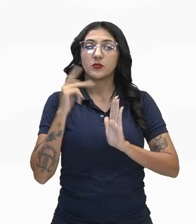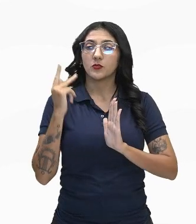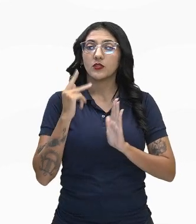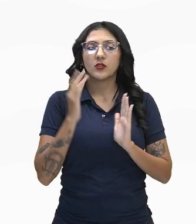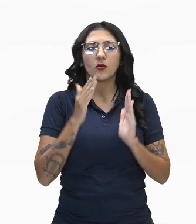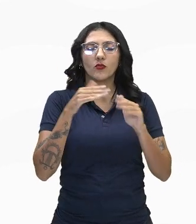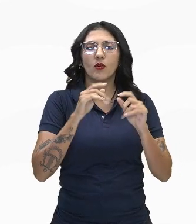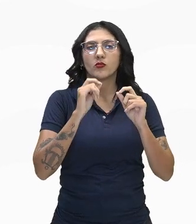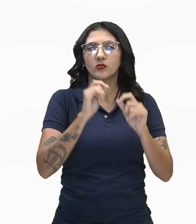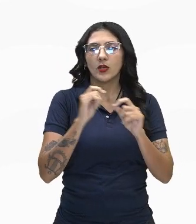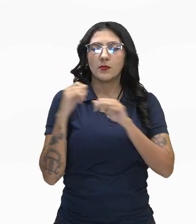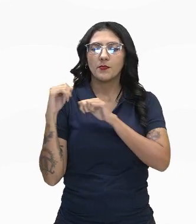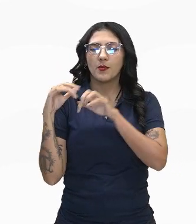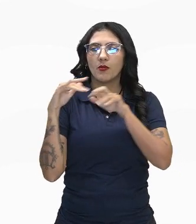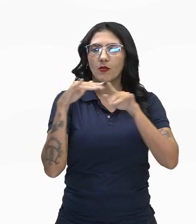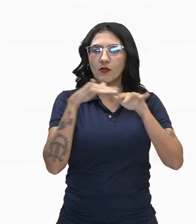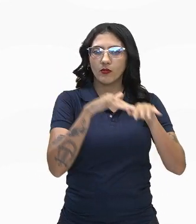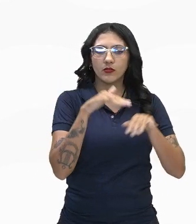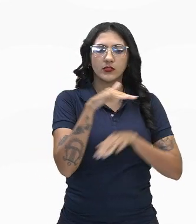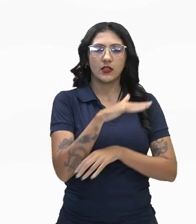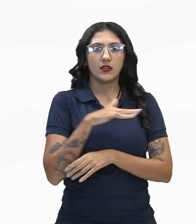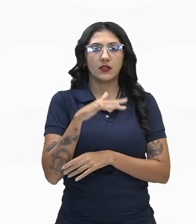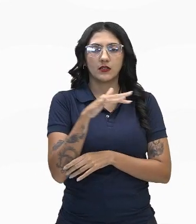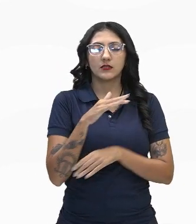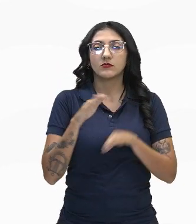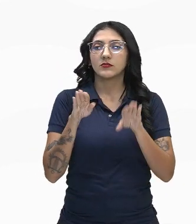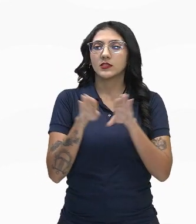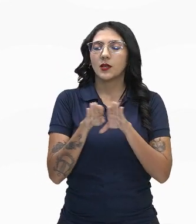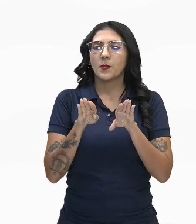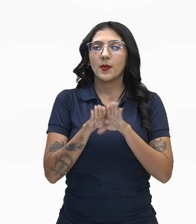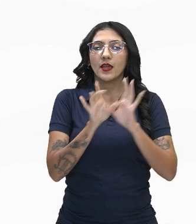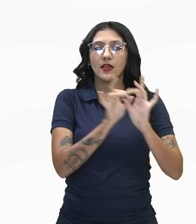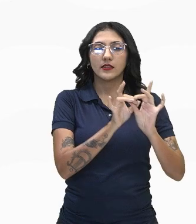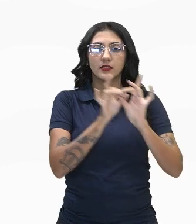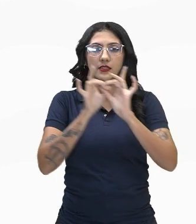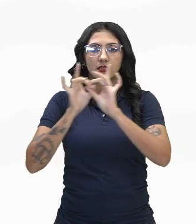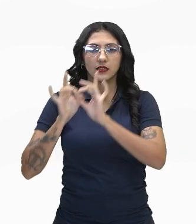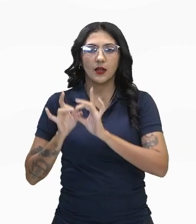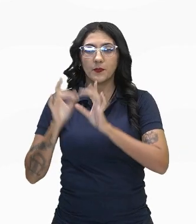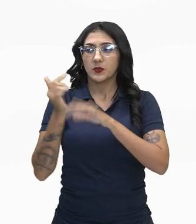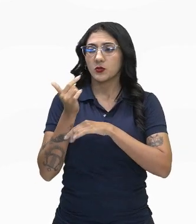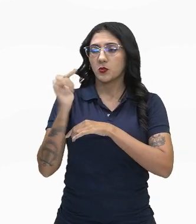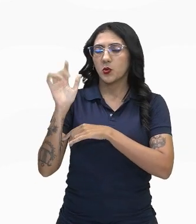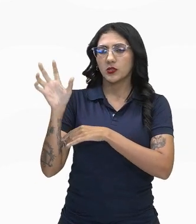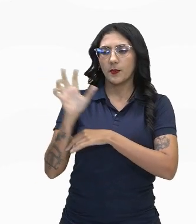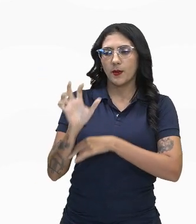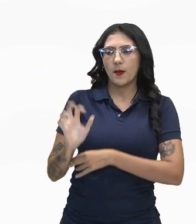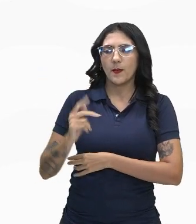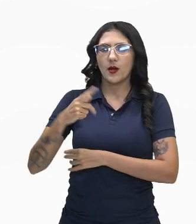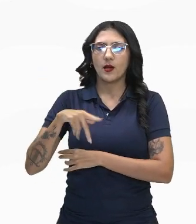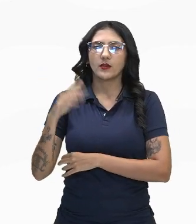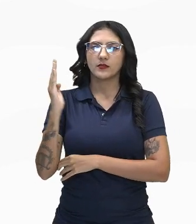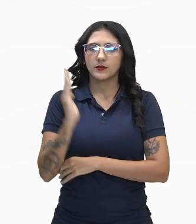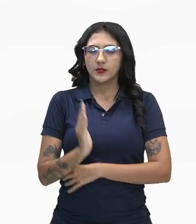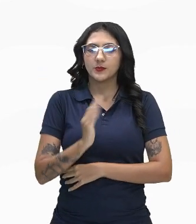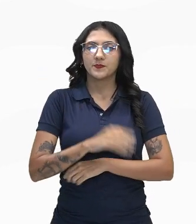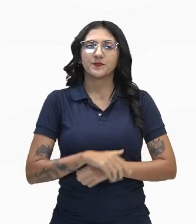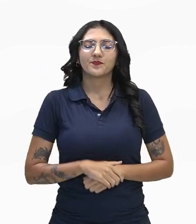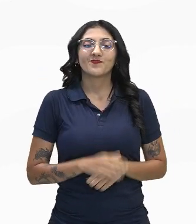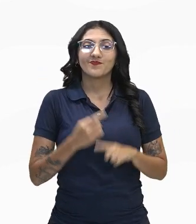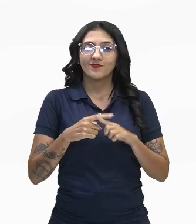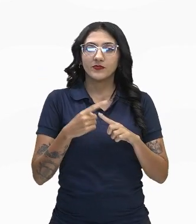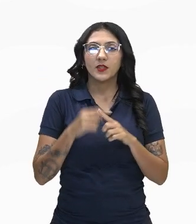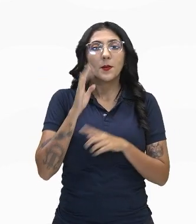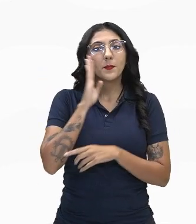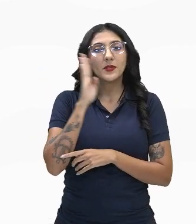à ocupação da região e também integrar com o restante aí das regiões do Brasil, porque até então a maior